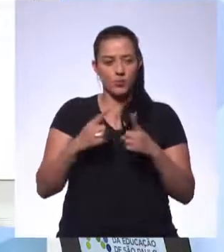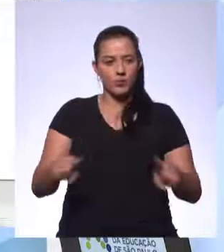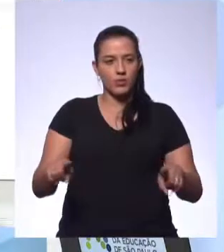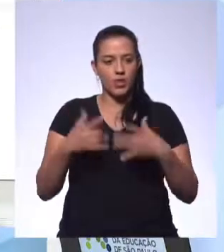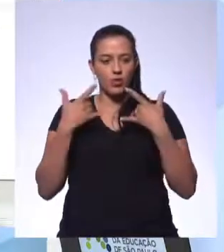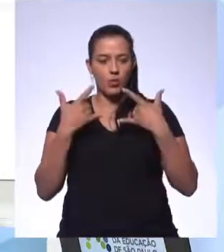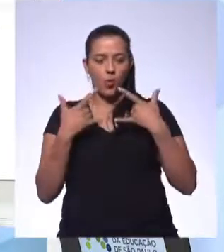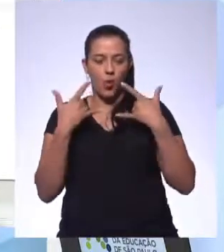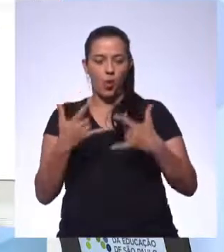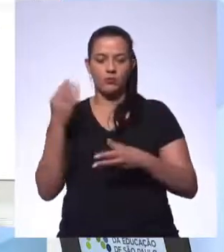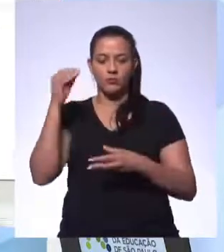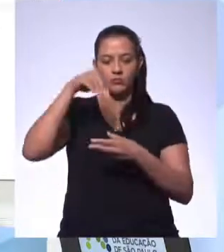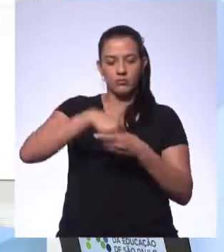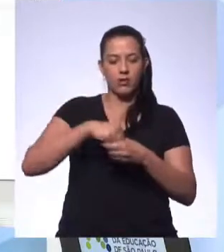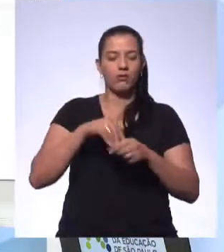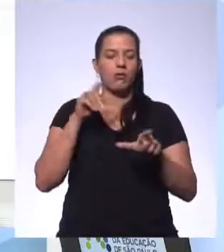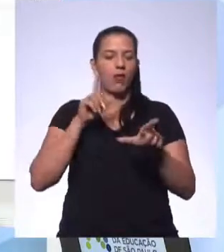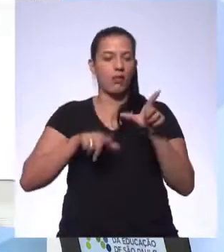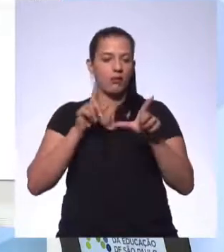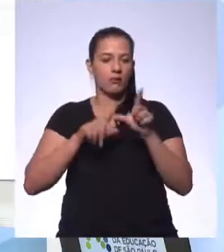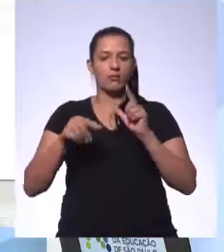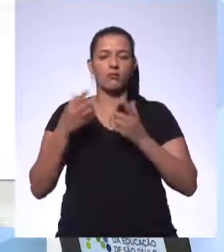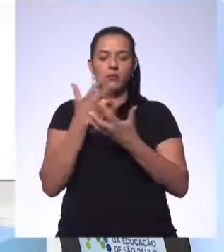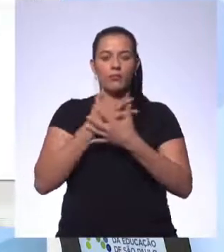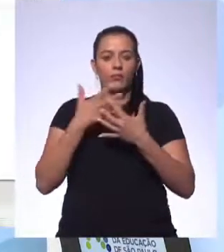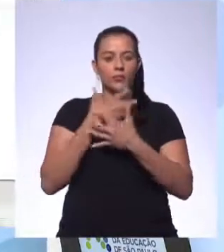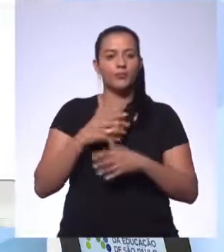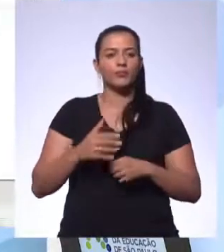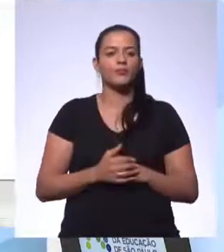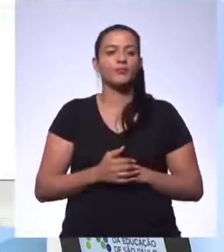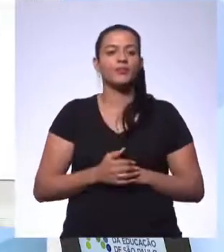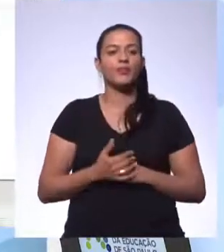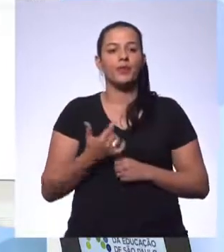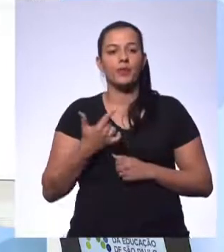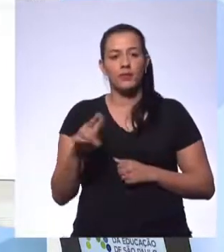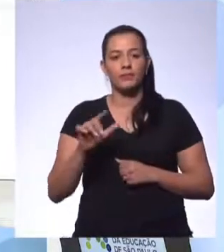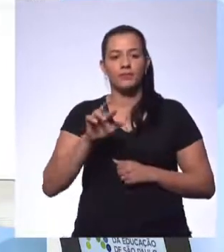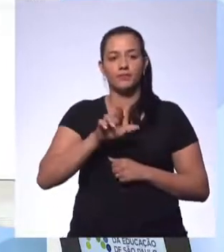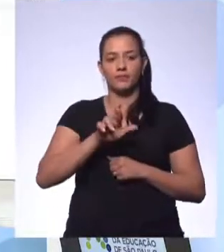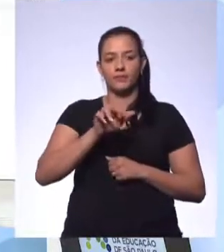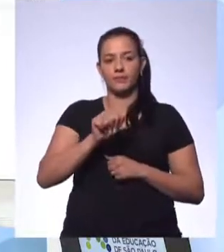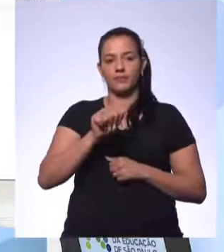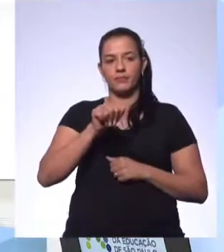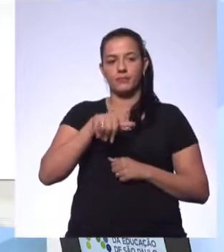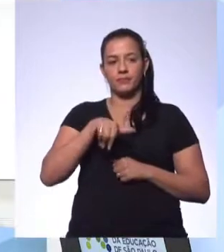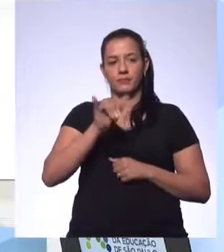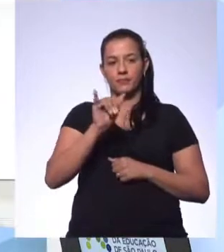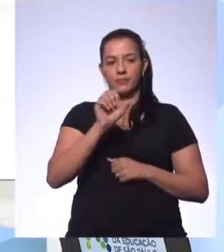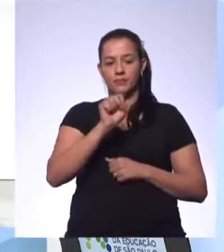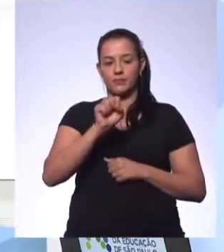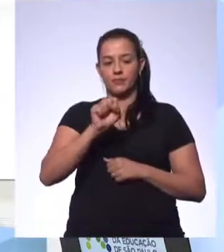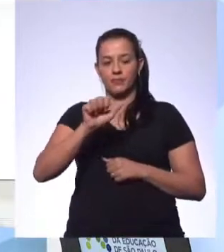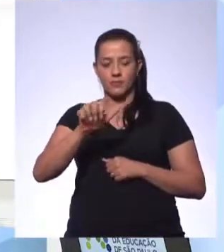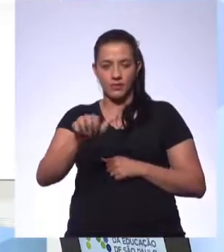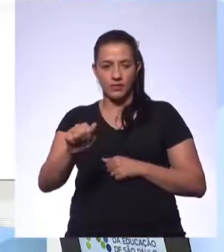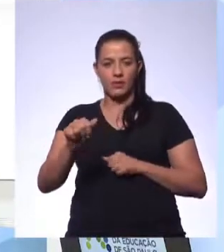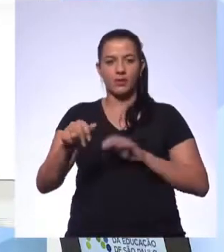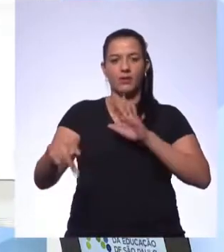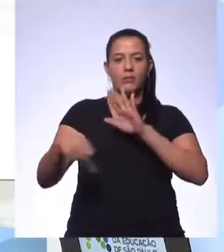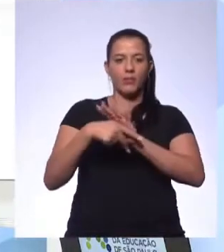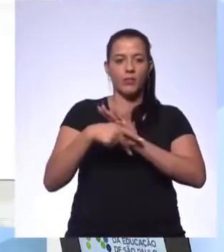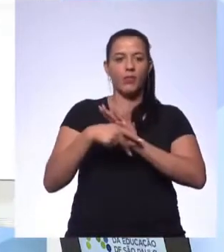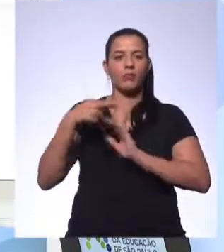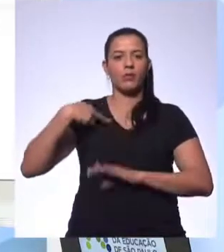das suas composições, tá? Ok? E, finalmente, a Raíssa citou as músicas gospel, né, que nós sabemos que aqui no Brasil,